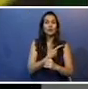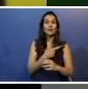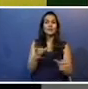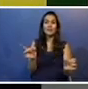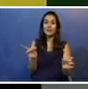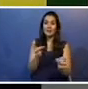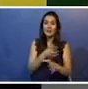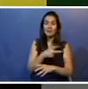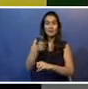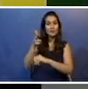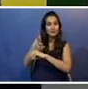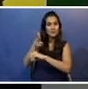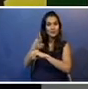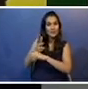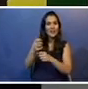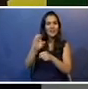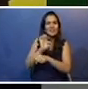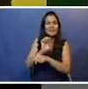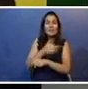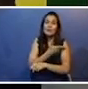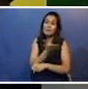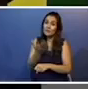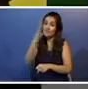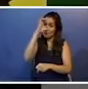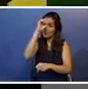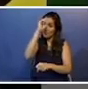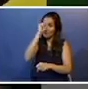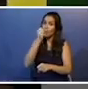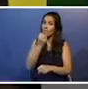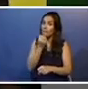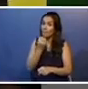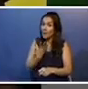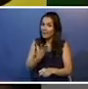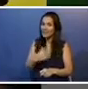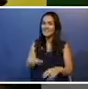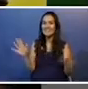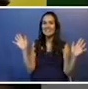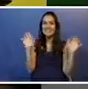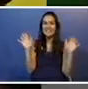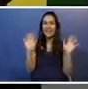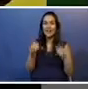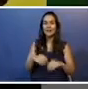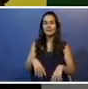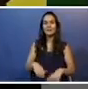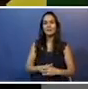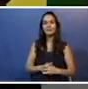final da nossa videoaula. Eu espero que vocês tenham aprendido bastante. Tchau e até a nossa próxima aula.